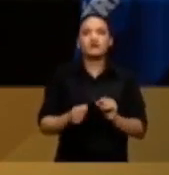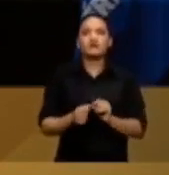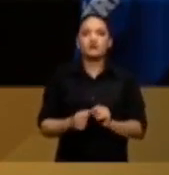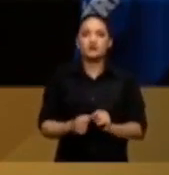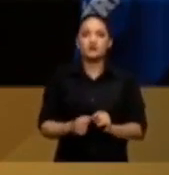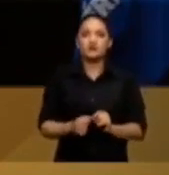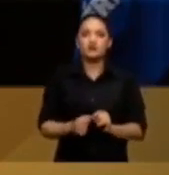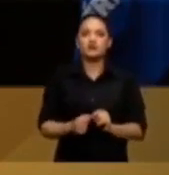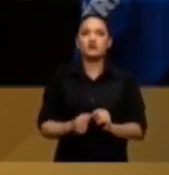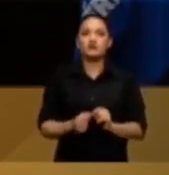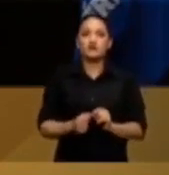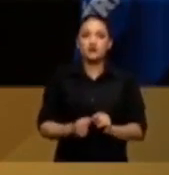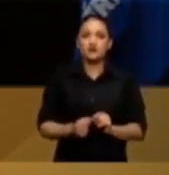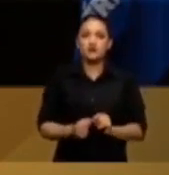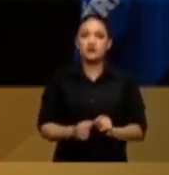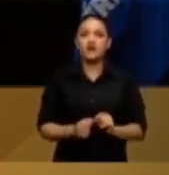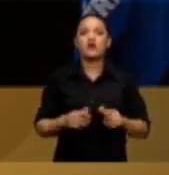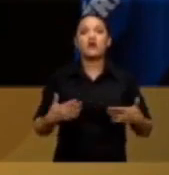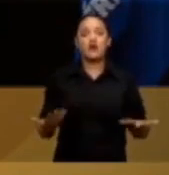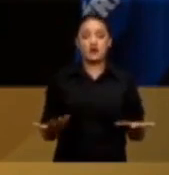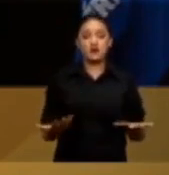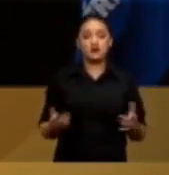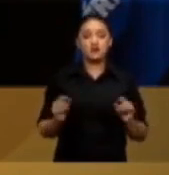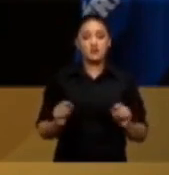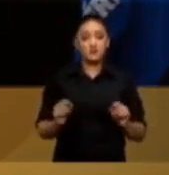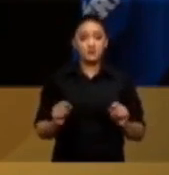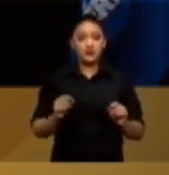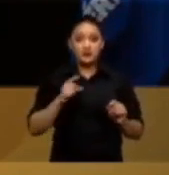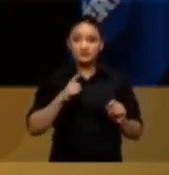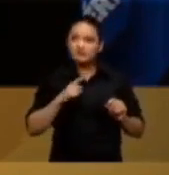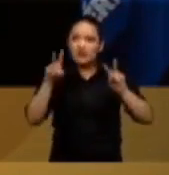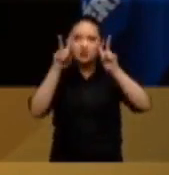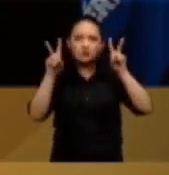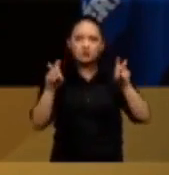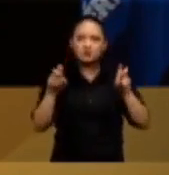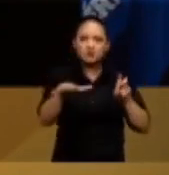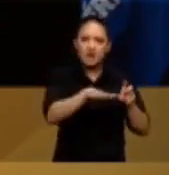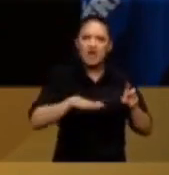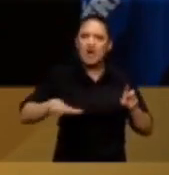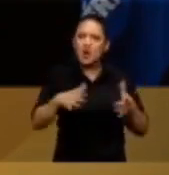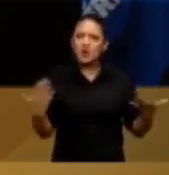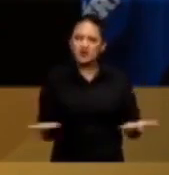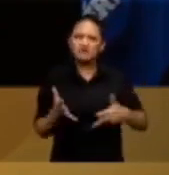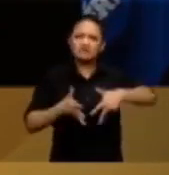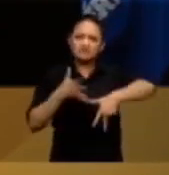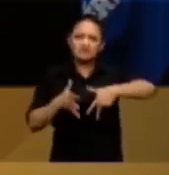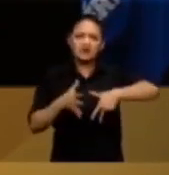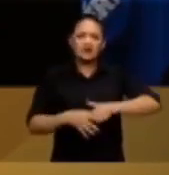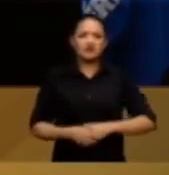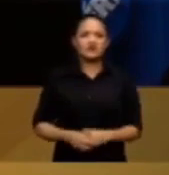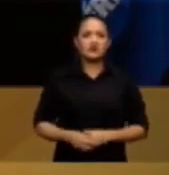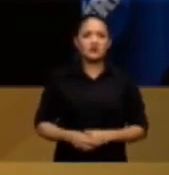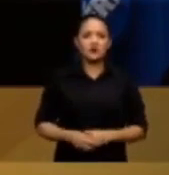efeito apenas de compreensão do quadro que se põe nessa sustentação,